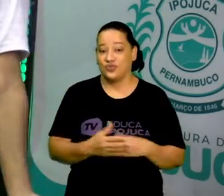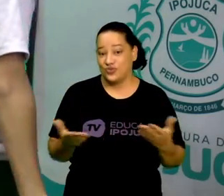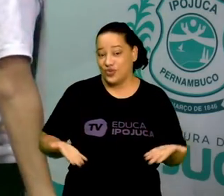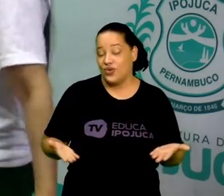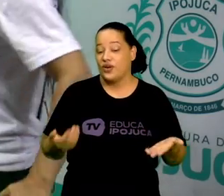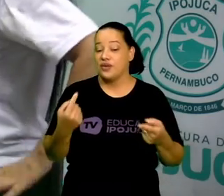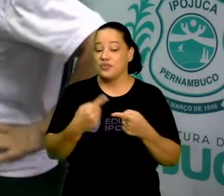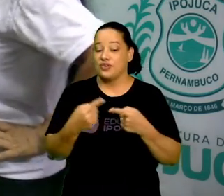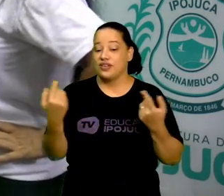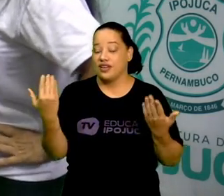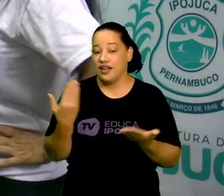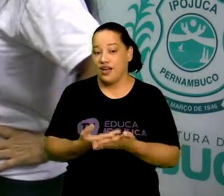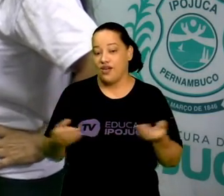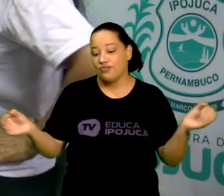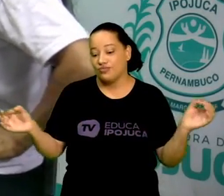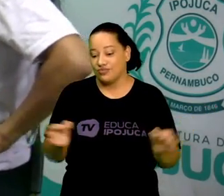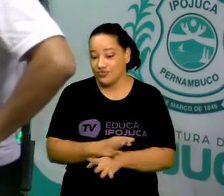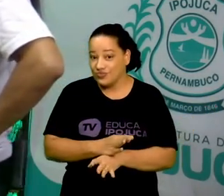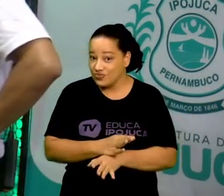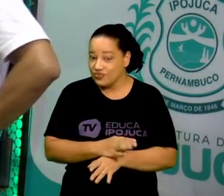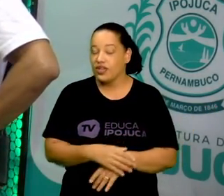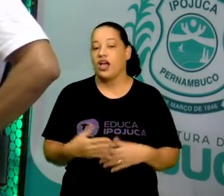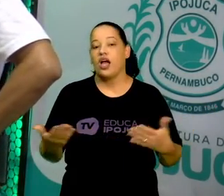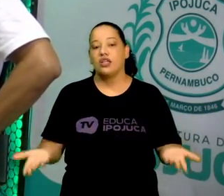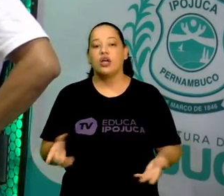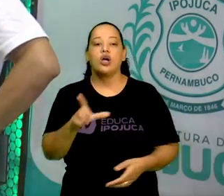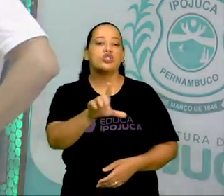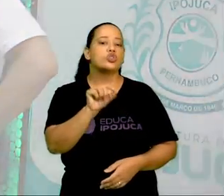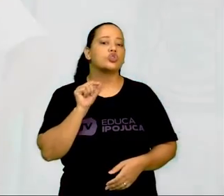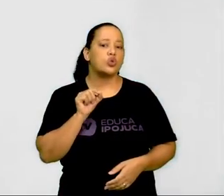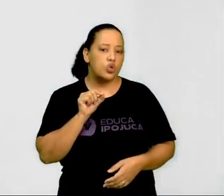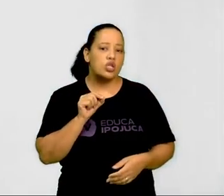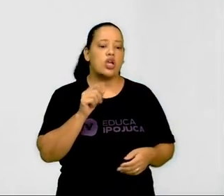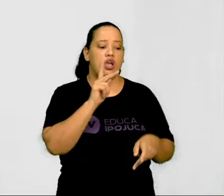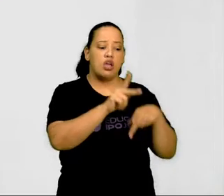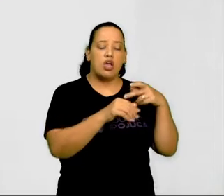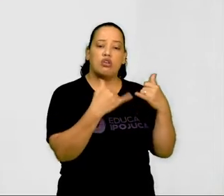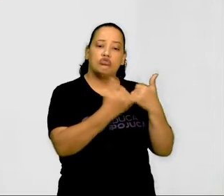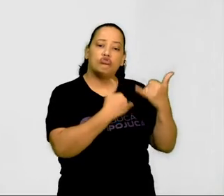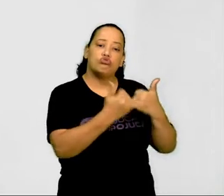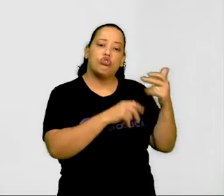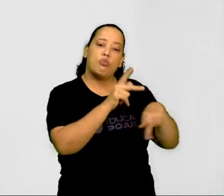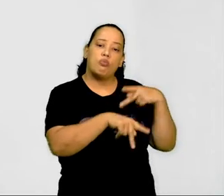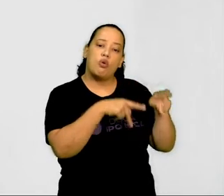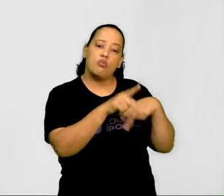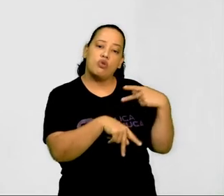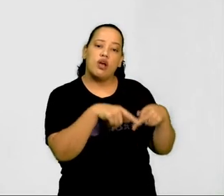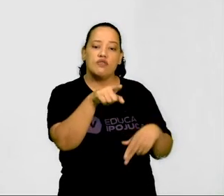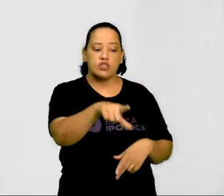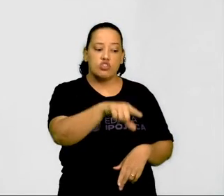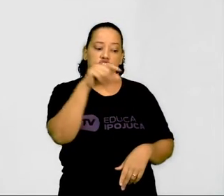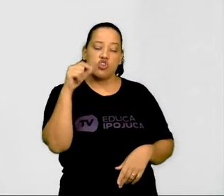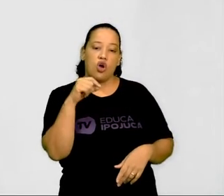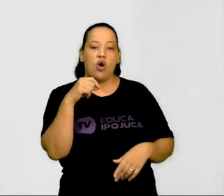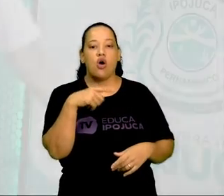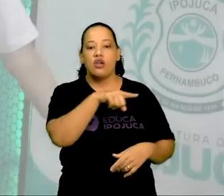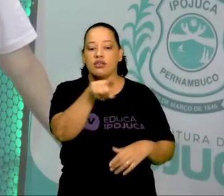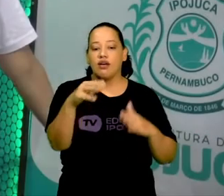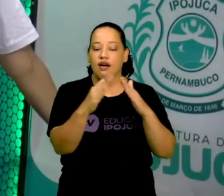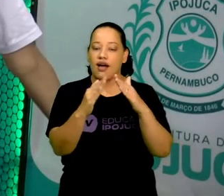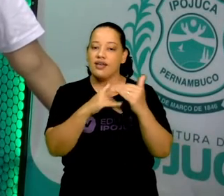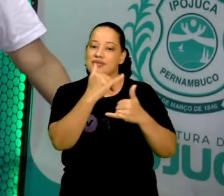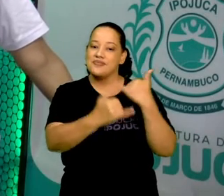terminando Então vamos escolher um jogo popular e brincar em casa com as